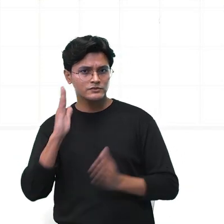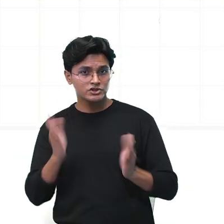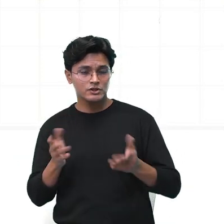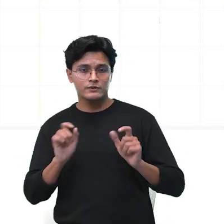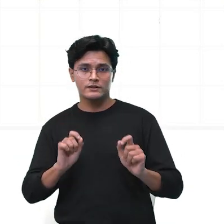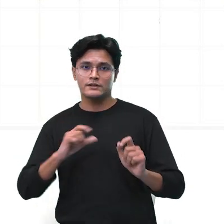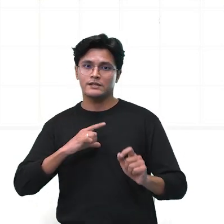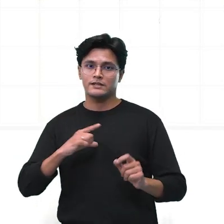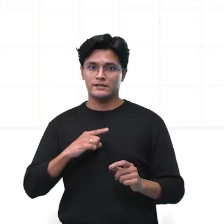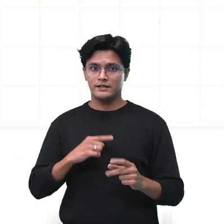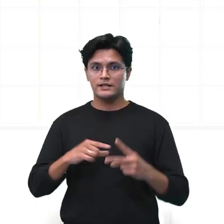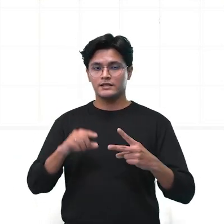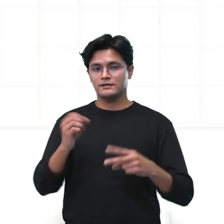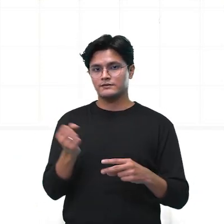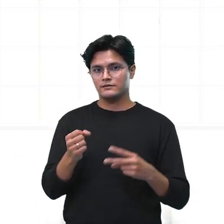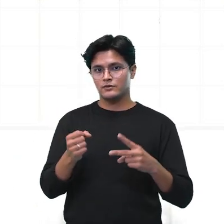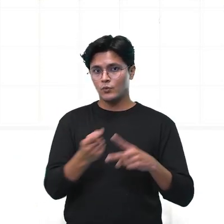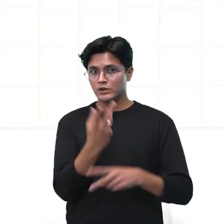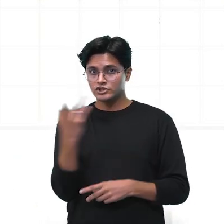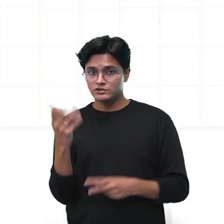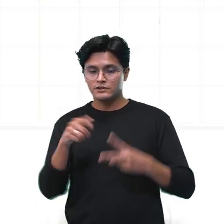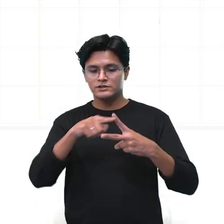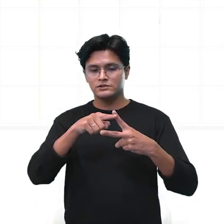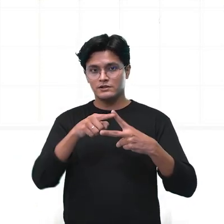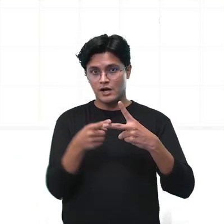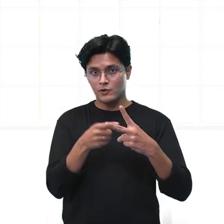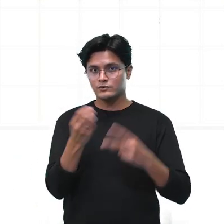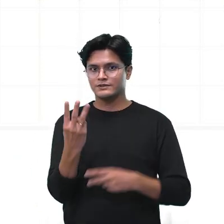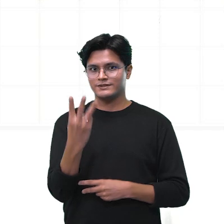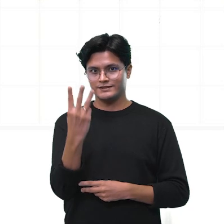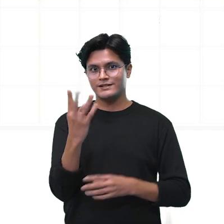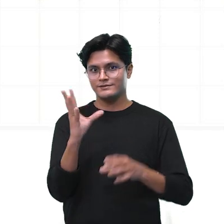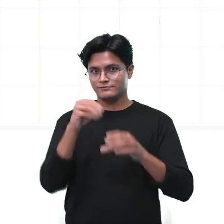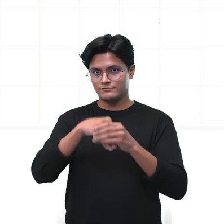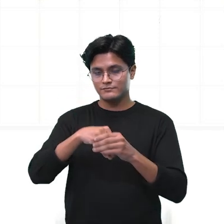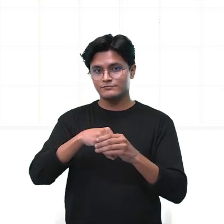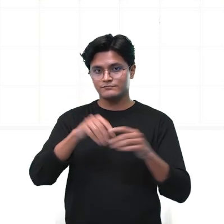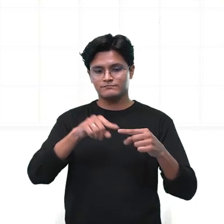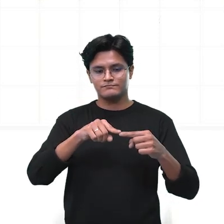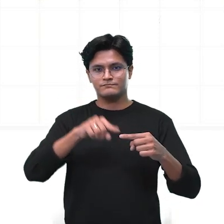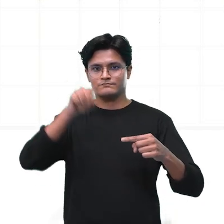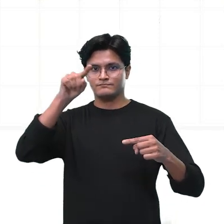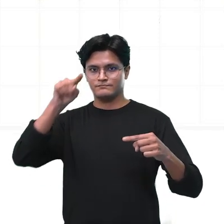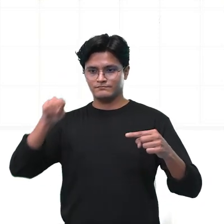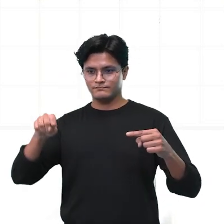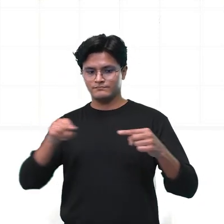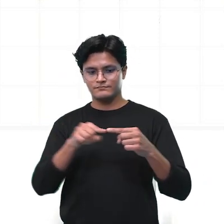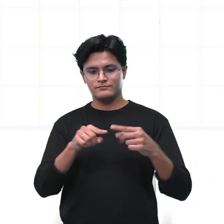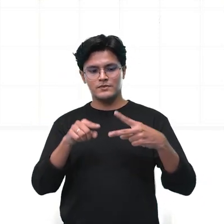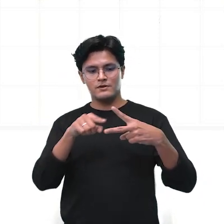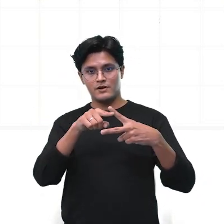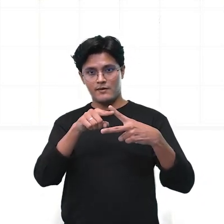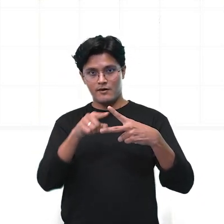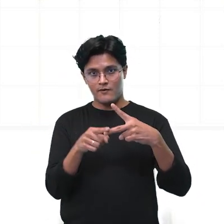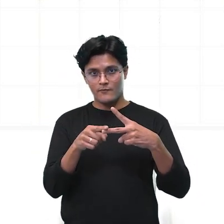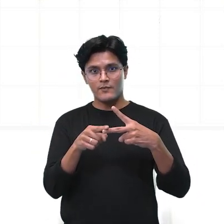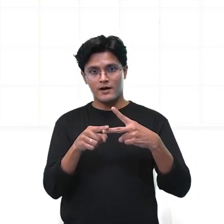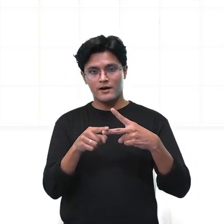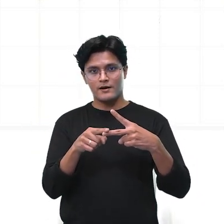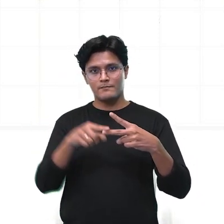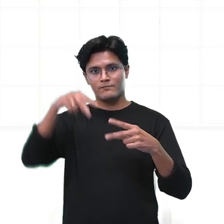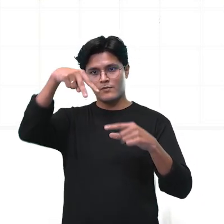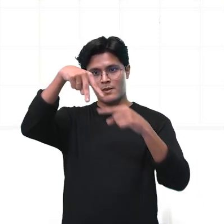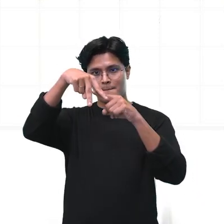3 ângulos internos, tá? Então eu tenho aqui o ângulo A, o ângulo B e o ângulo C,